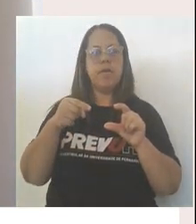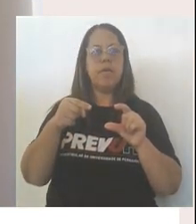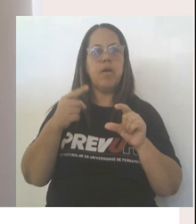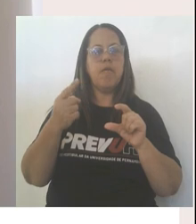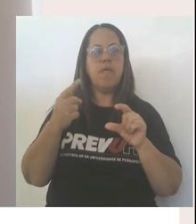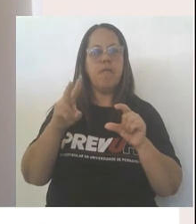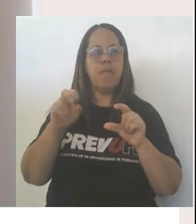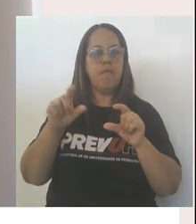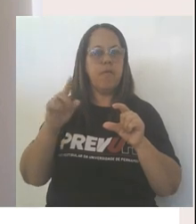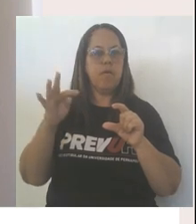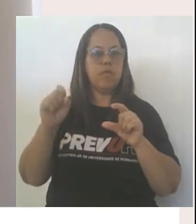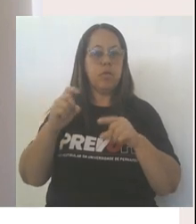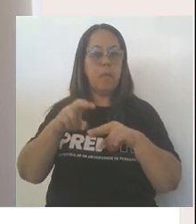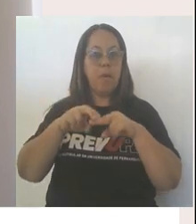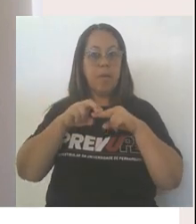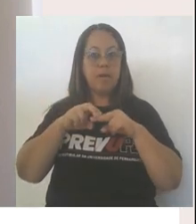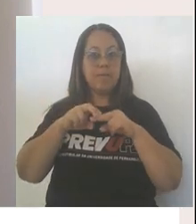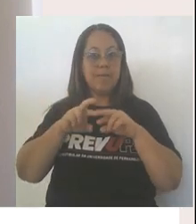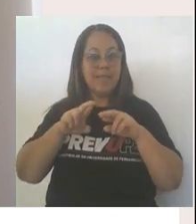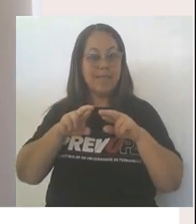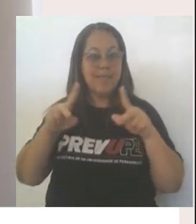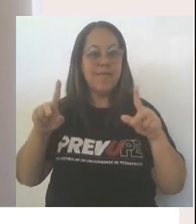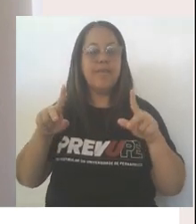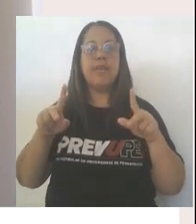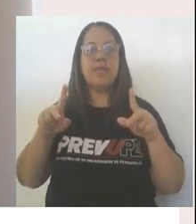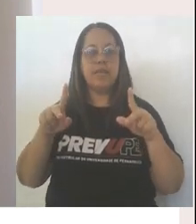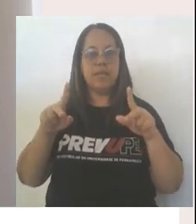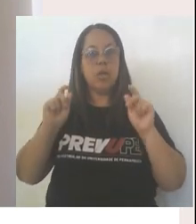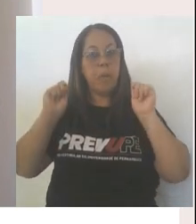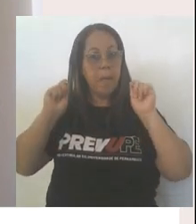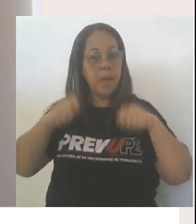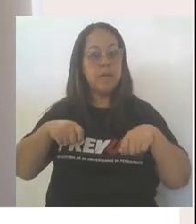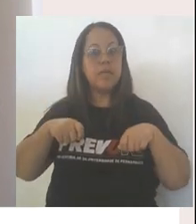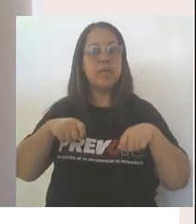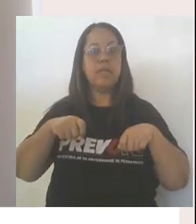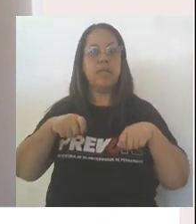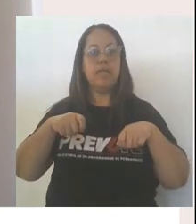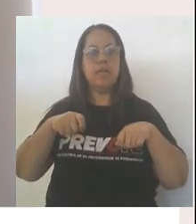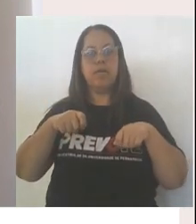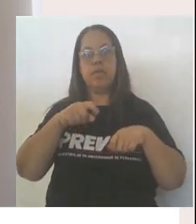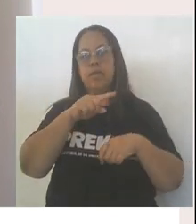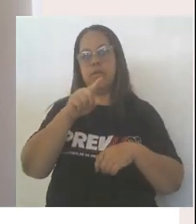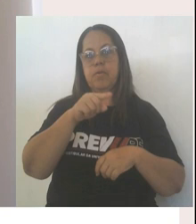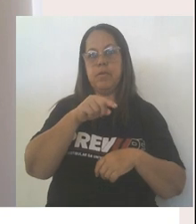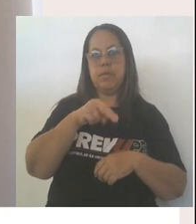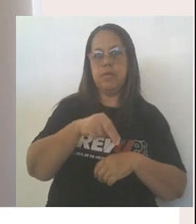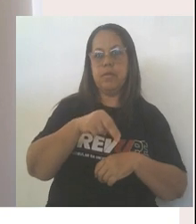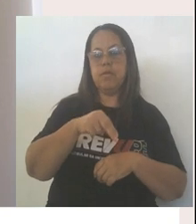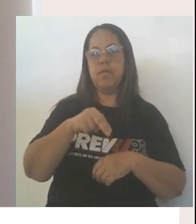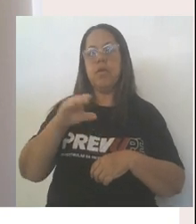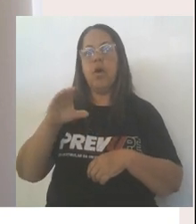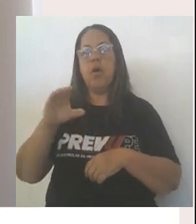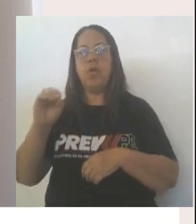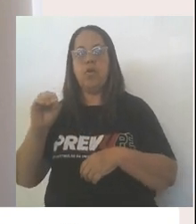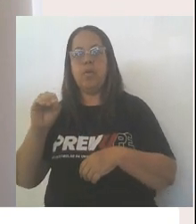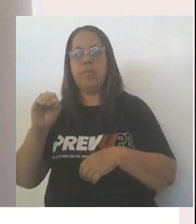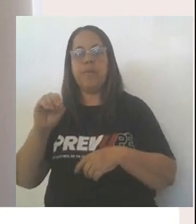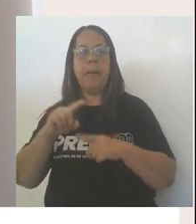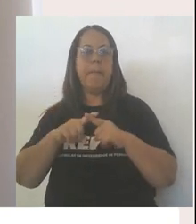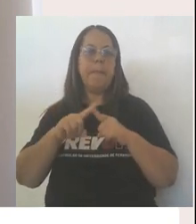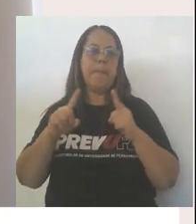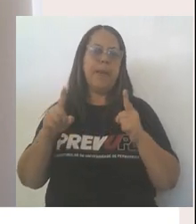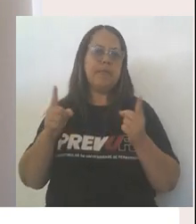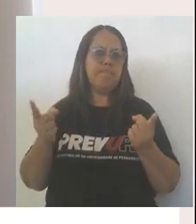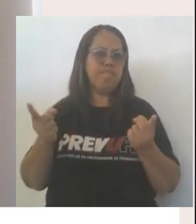volts devido à diferença significativa dos potenciais de eletrodo entre o zinco e o cobre. No entanto,